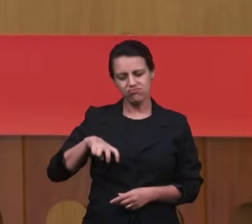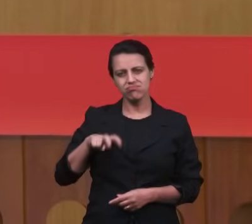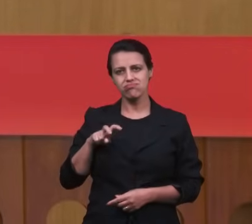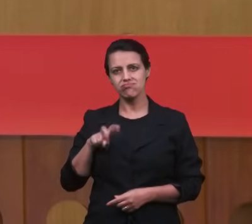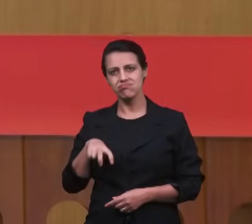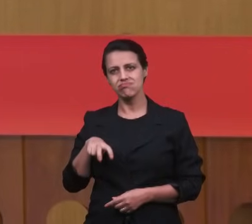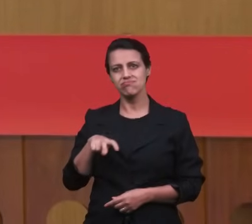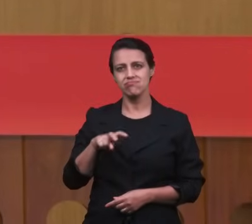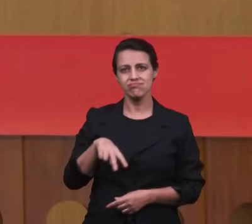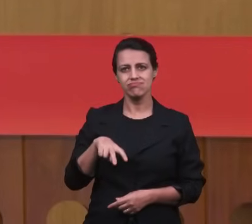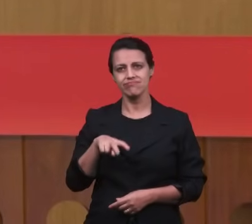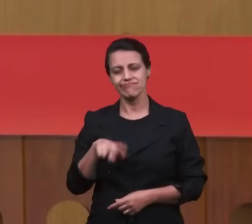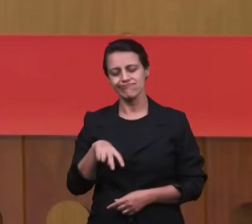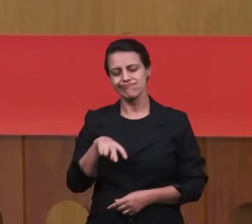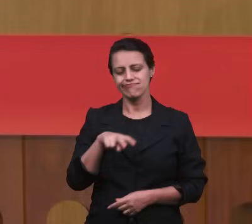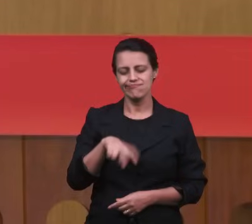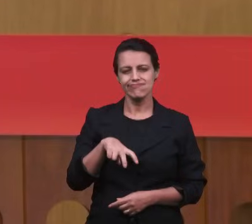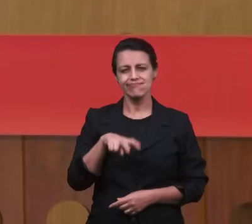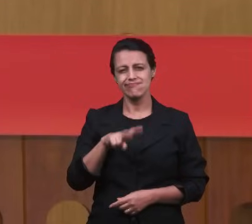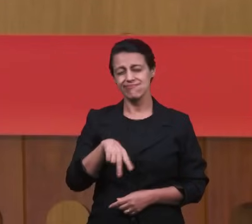longas caminhadas que eram no passado, né?